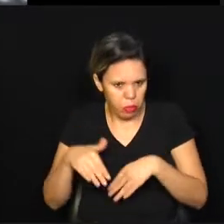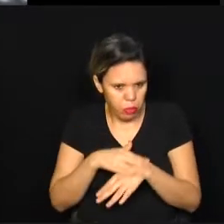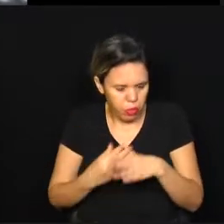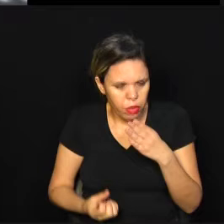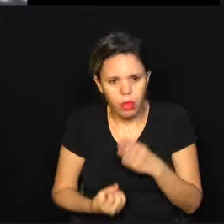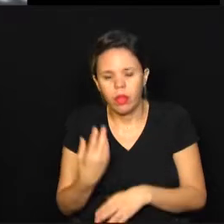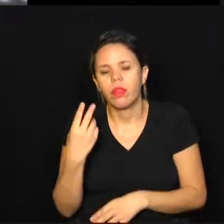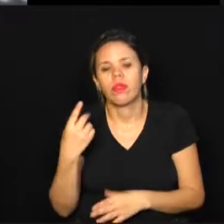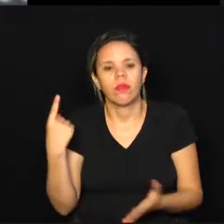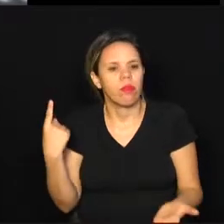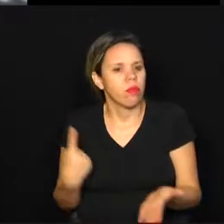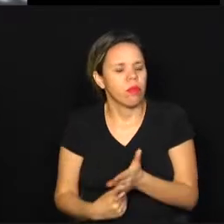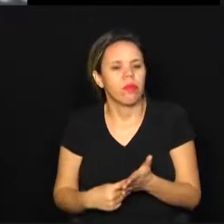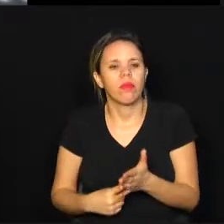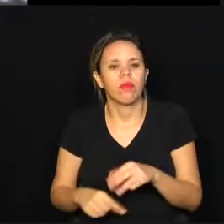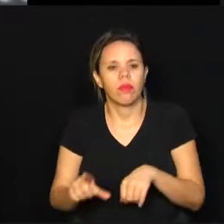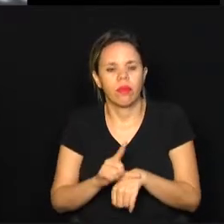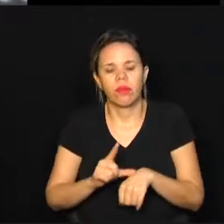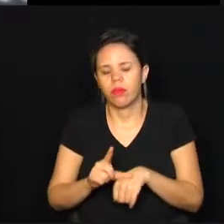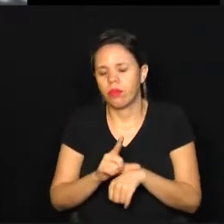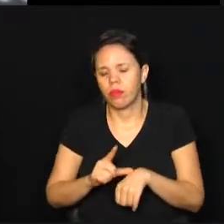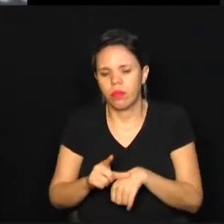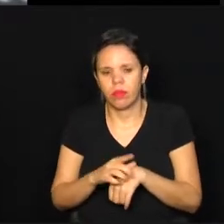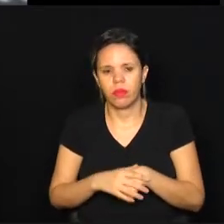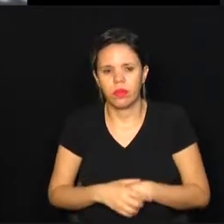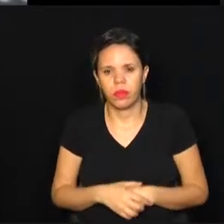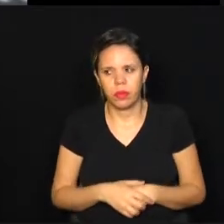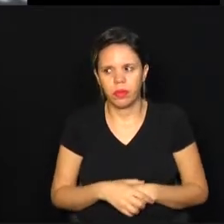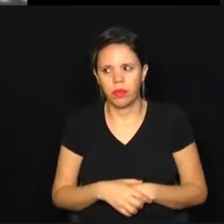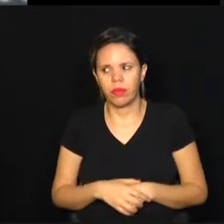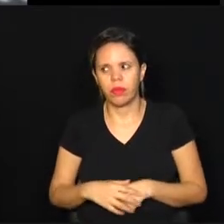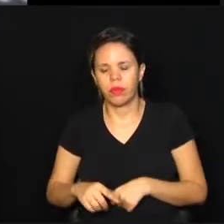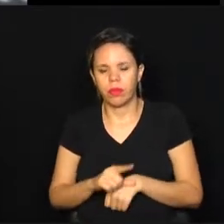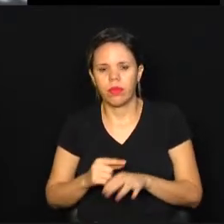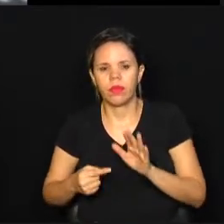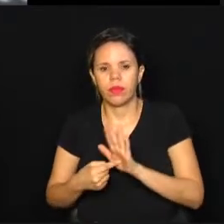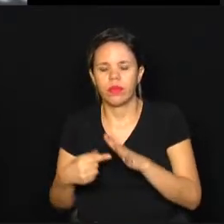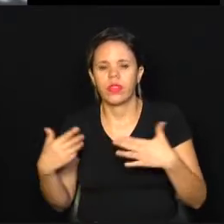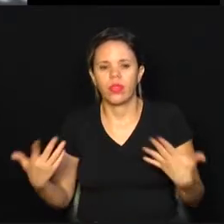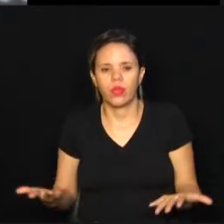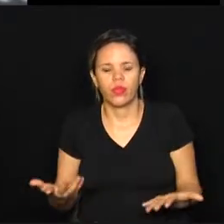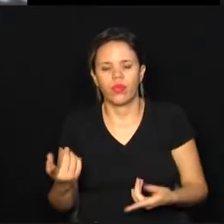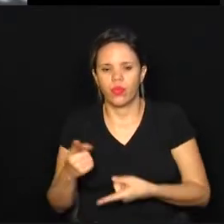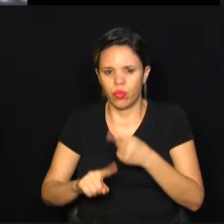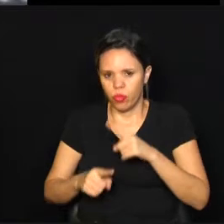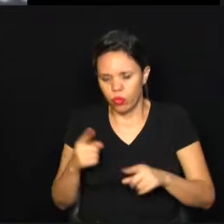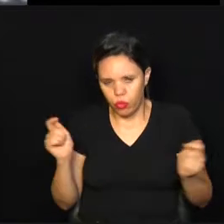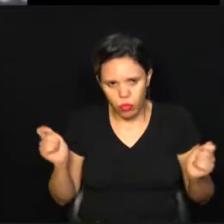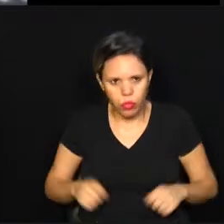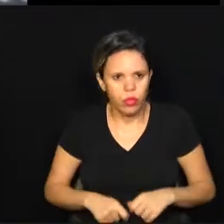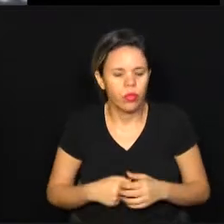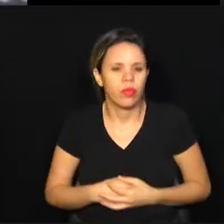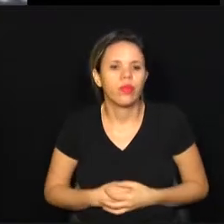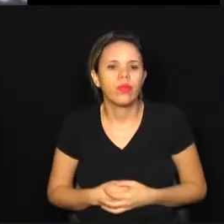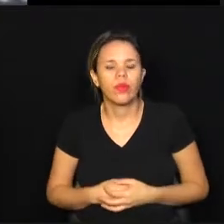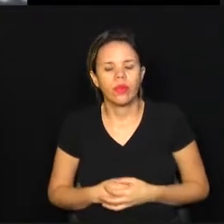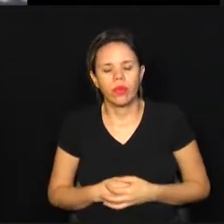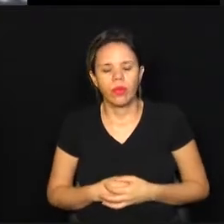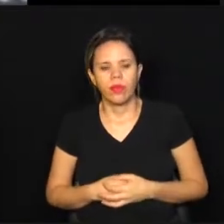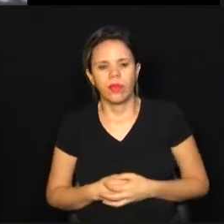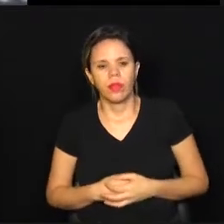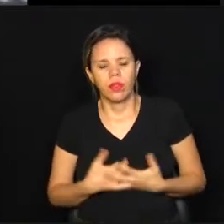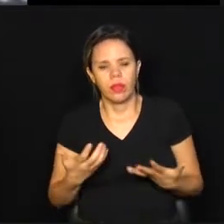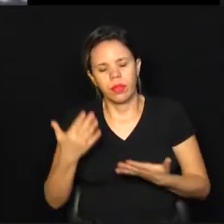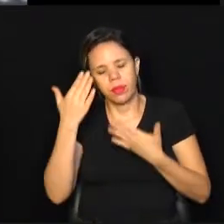no pacto que é a legislação, né? A legislação mostra qual foi o pacto possível. E eu